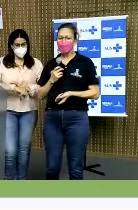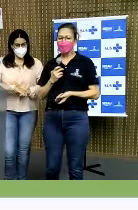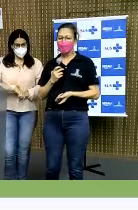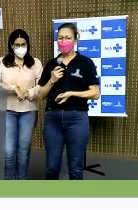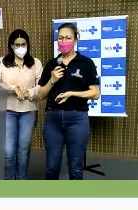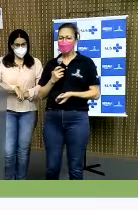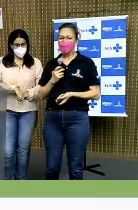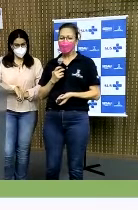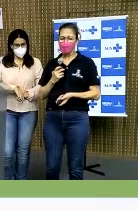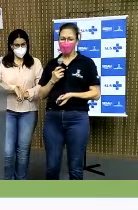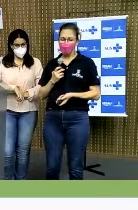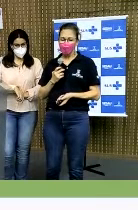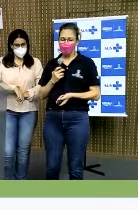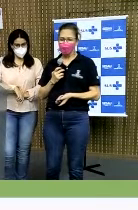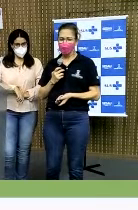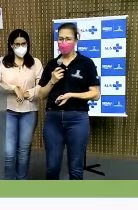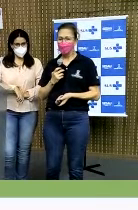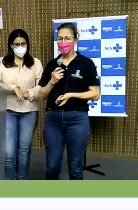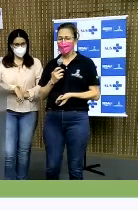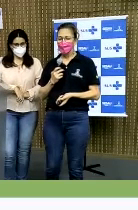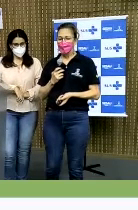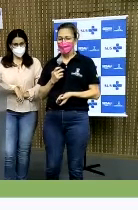Através de escalas de atendimento.